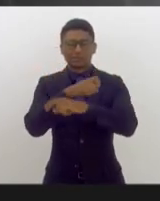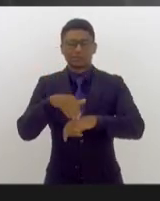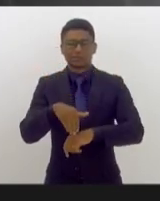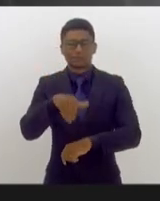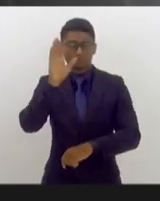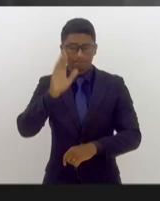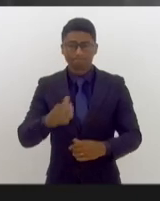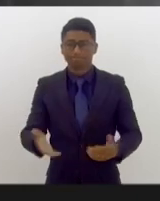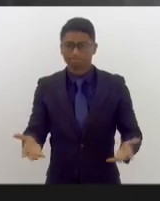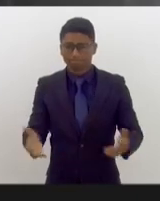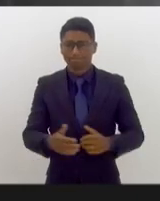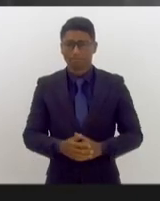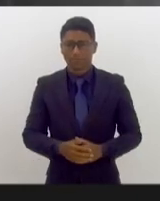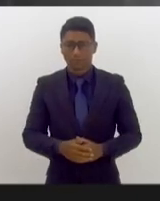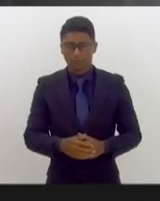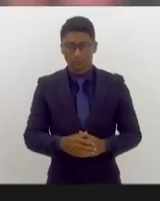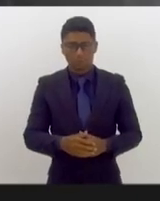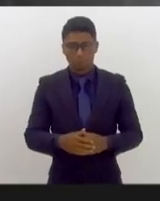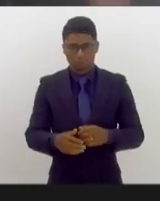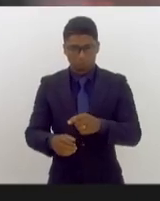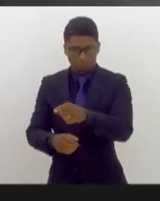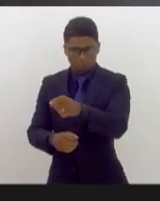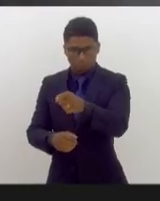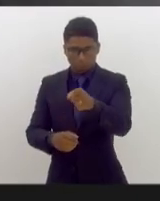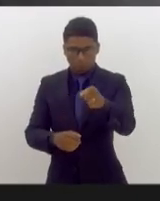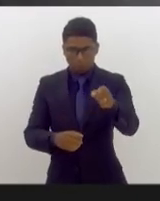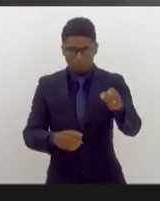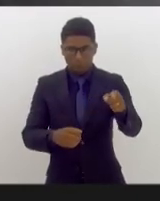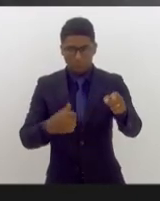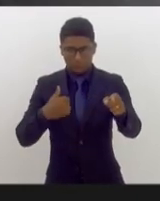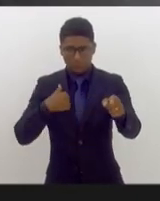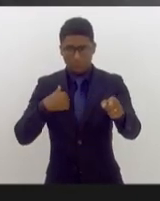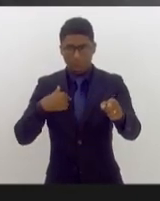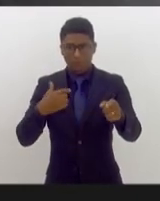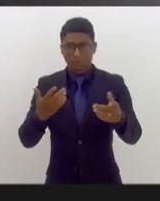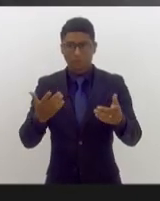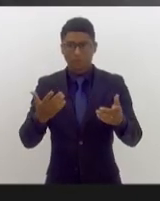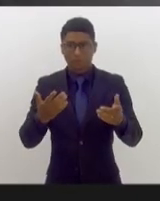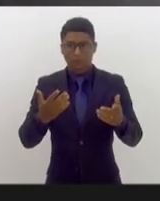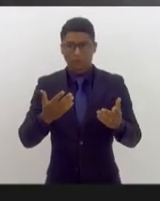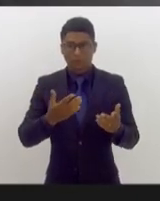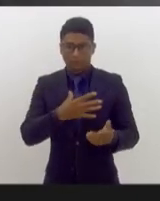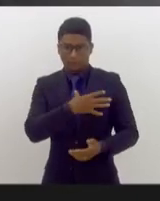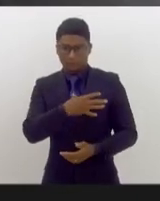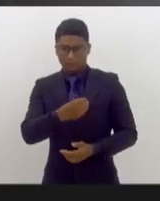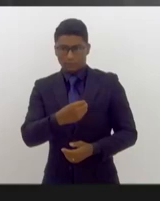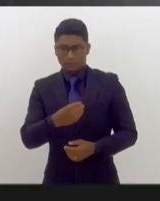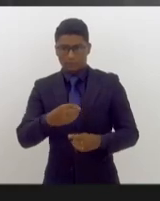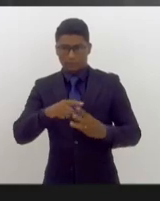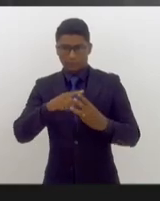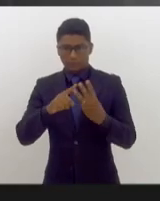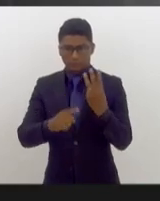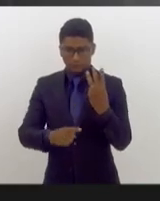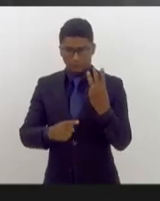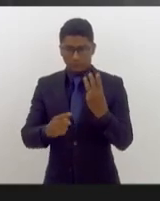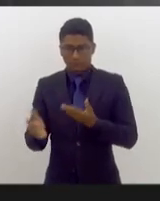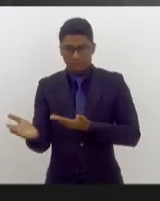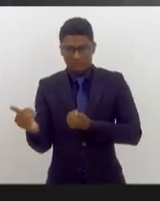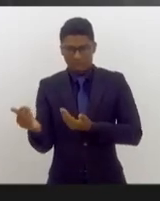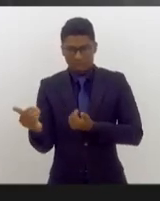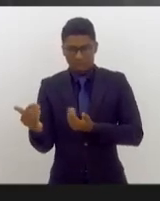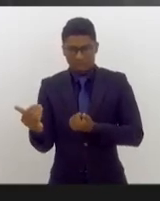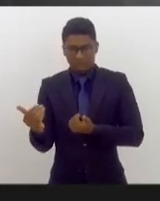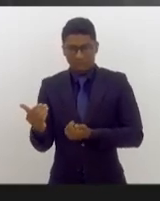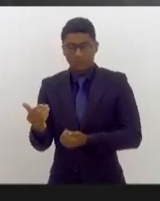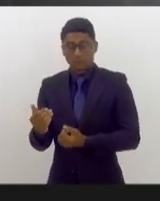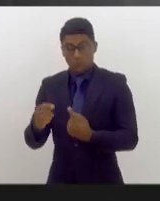eu não sei se vocês aqui têm, eu tenho 3 adolescentes de idade escolar, um fundamental e dois no ensino médio, e